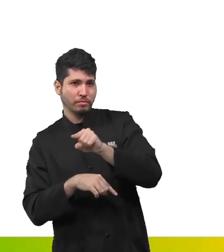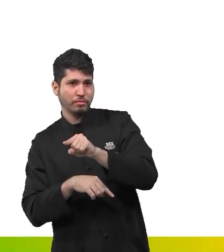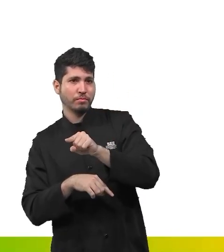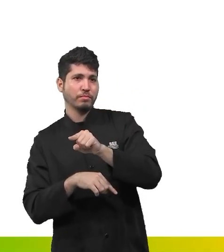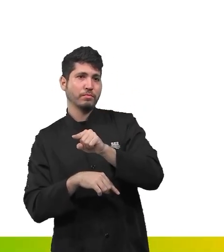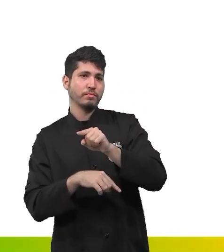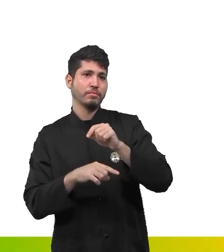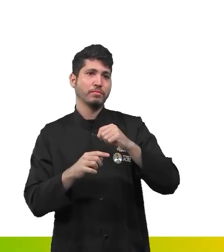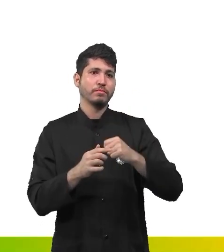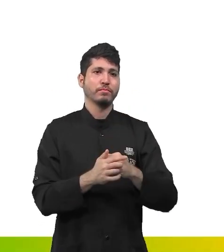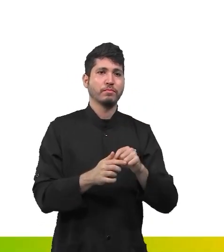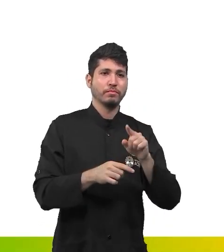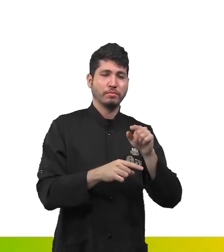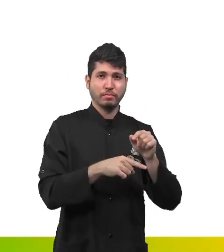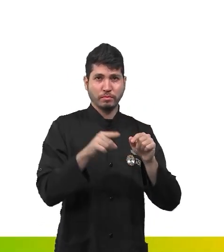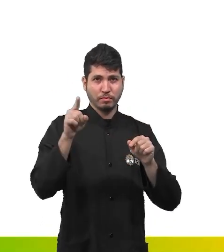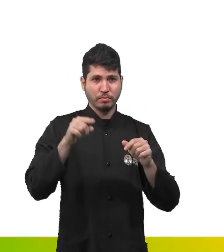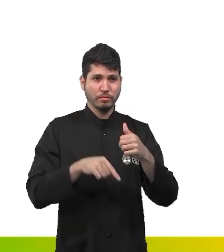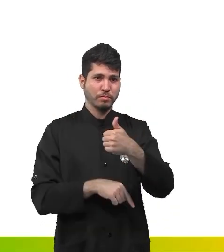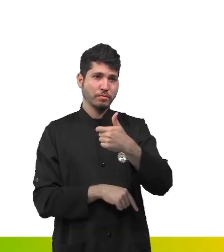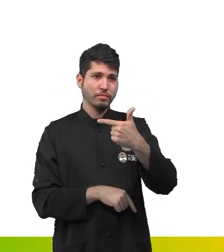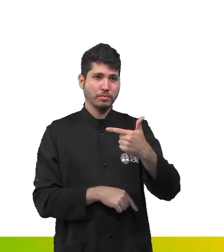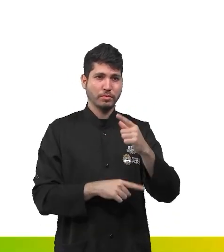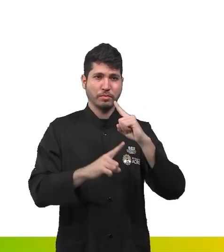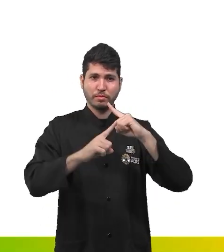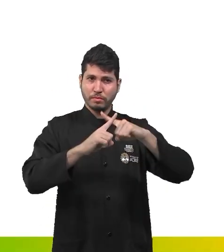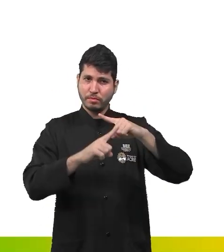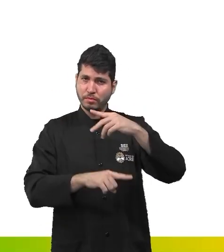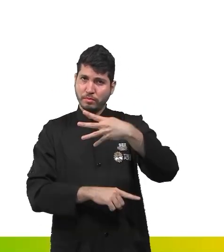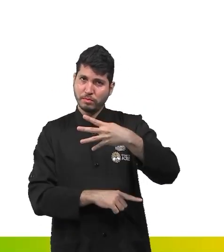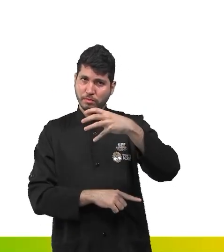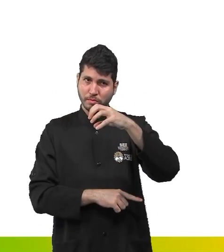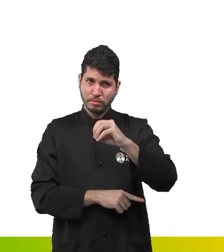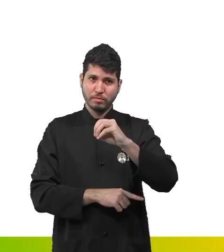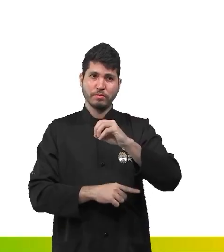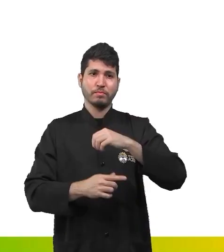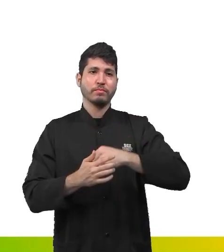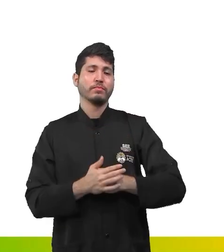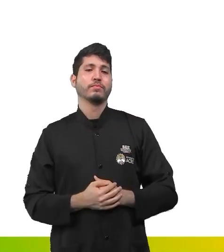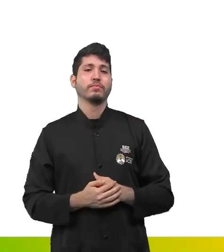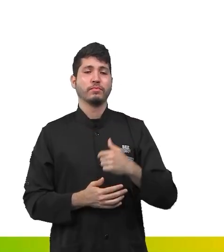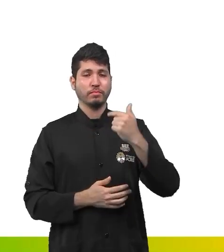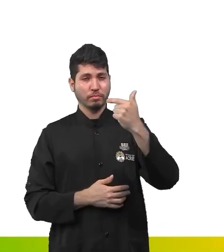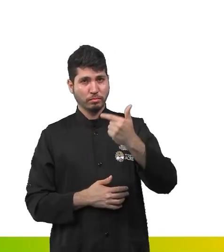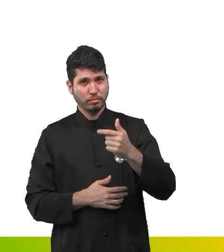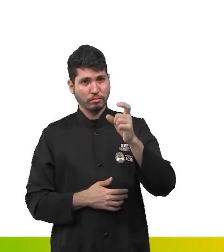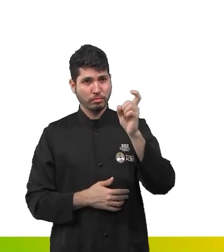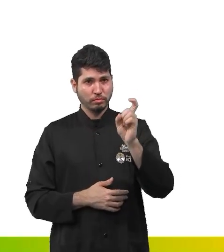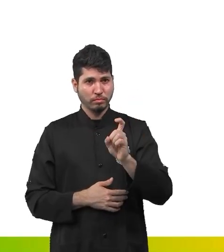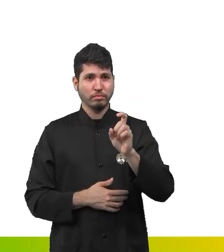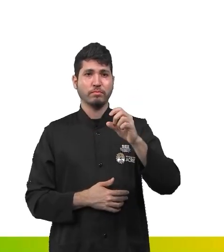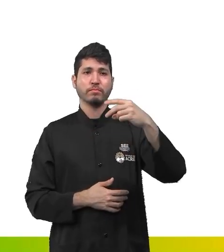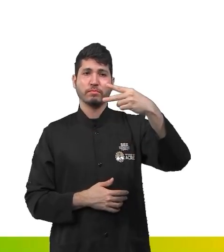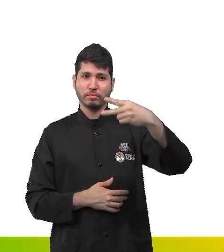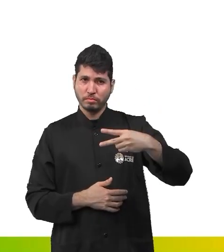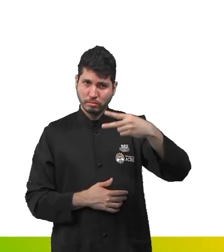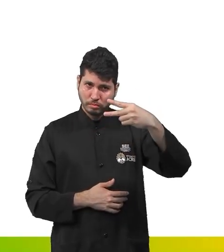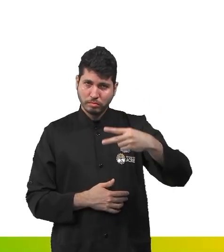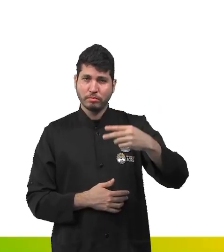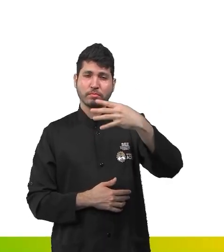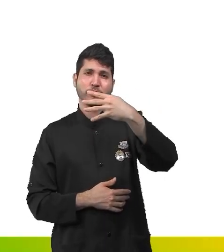40, vai ficar 2x igual a